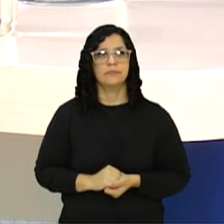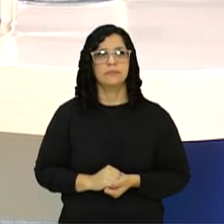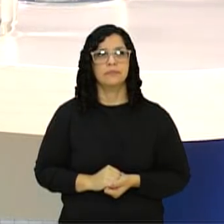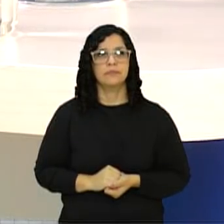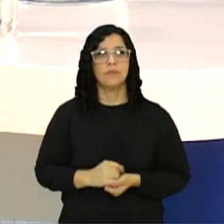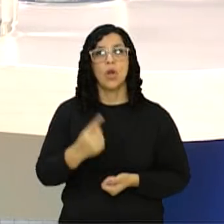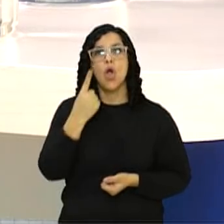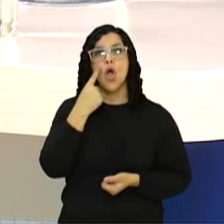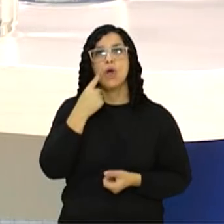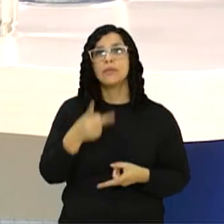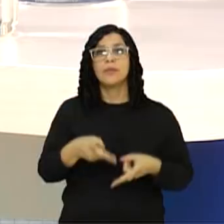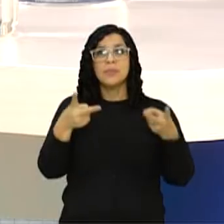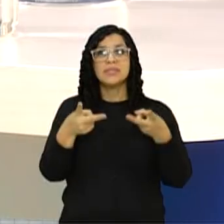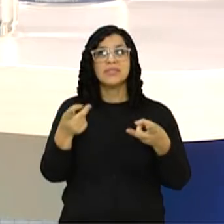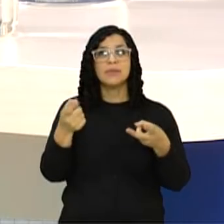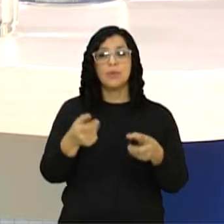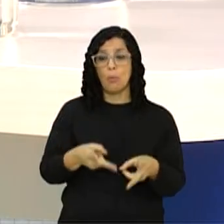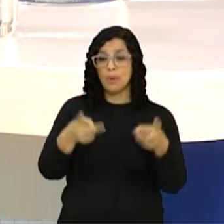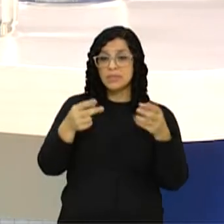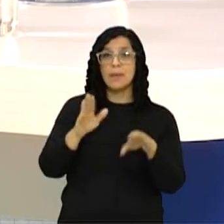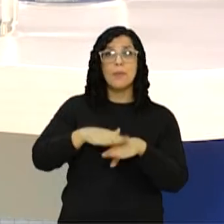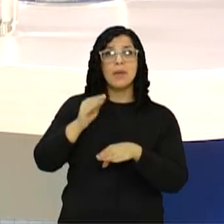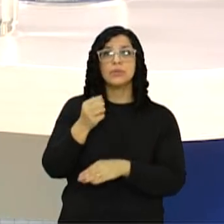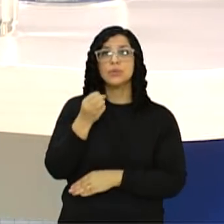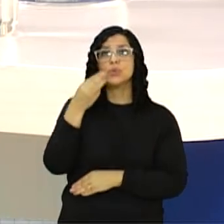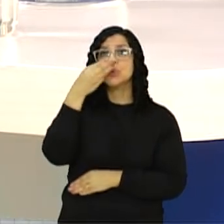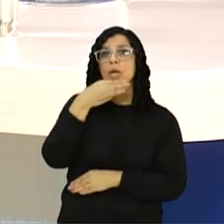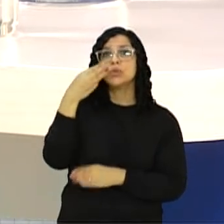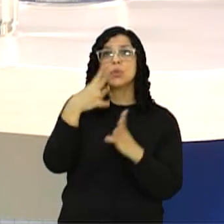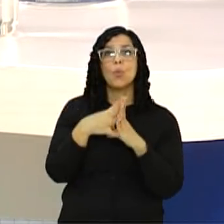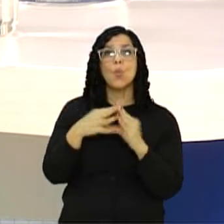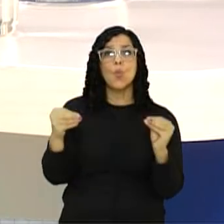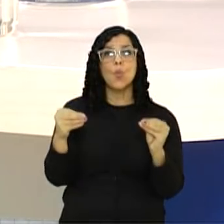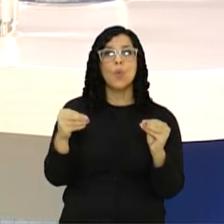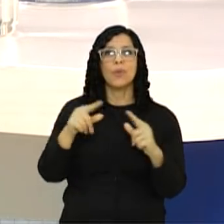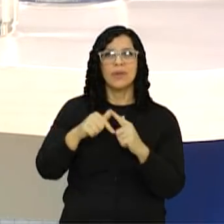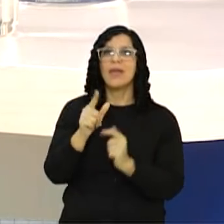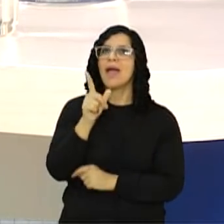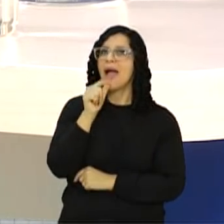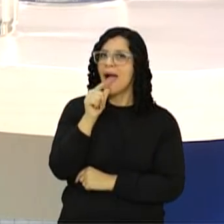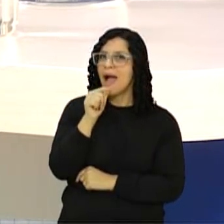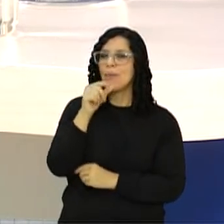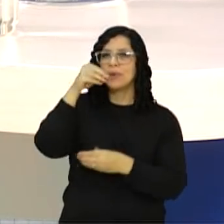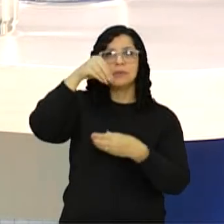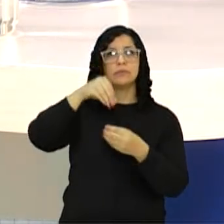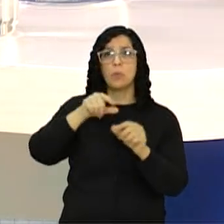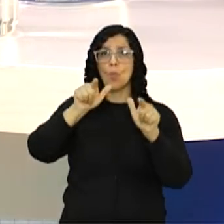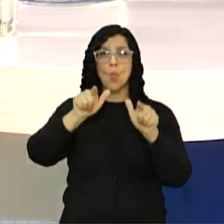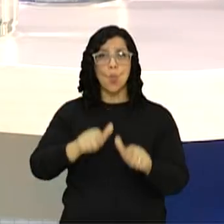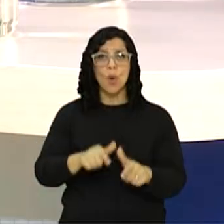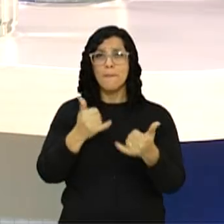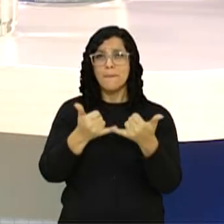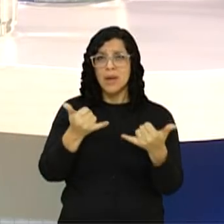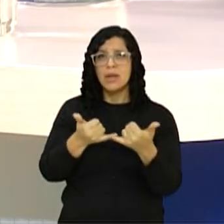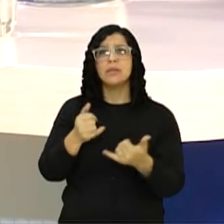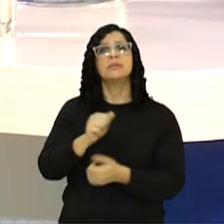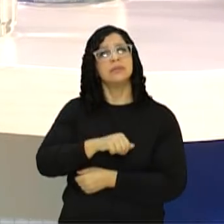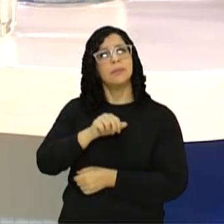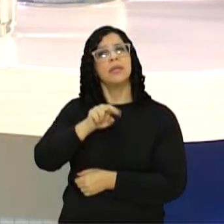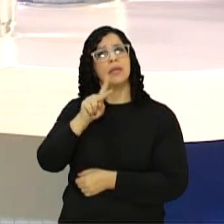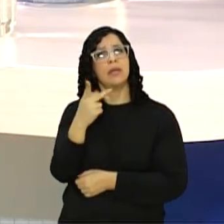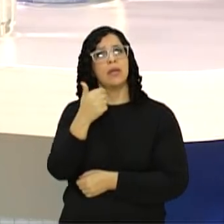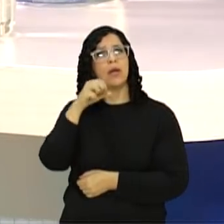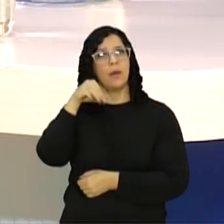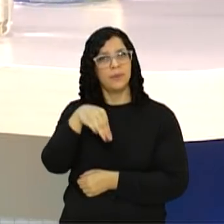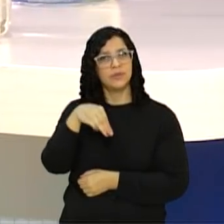Então, eu não reconheço, eu não identifico o açúcar, é uma mistura homogênea, uma fase. E o